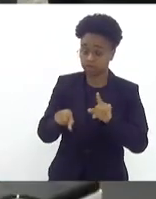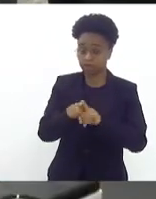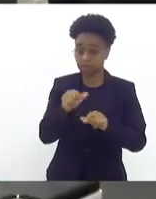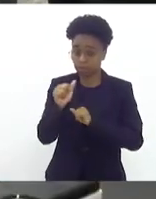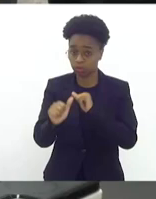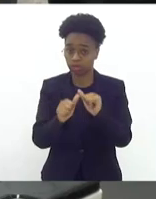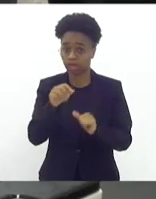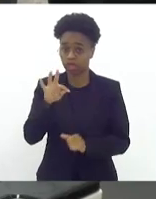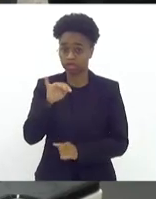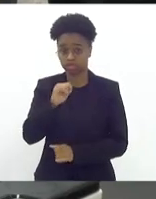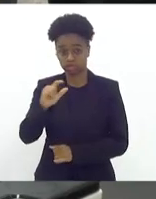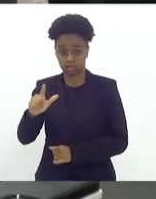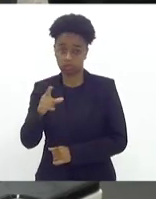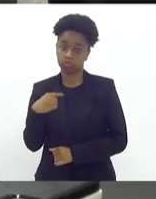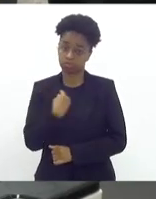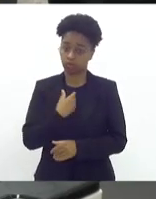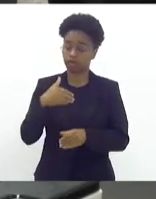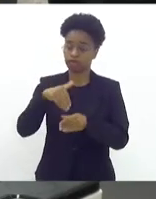TIL, a gente